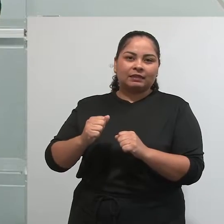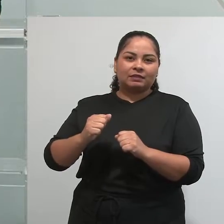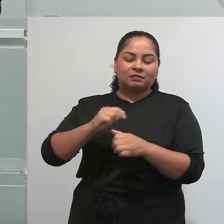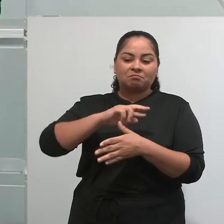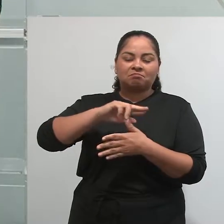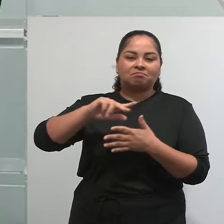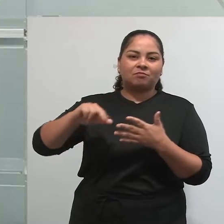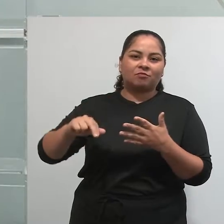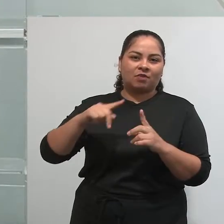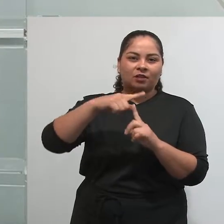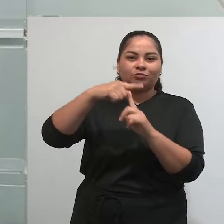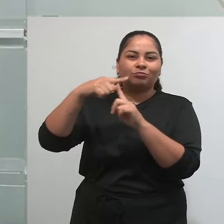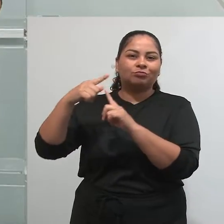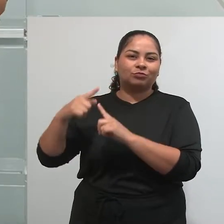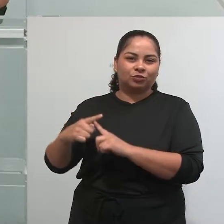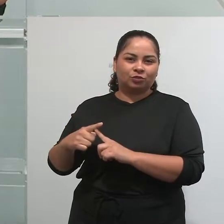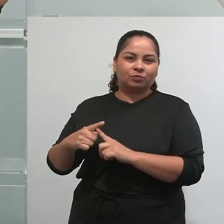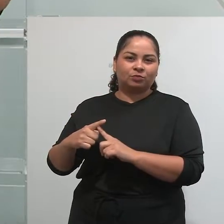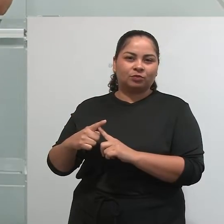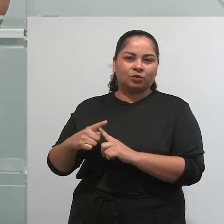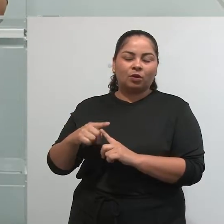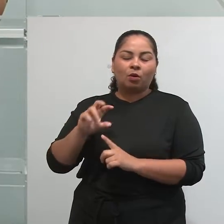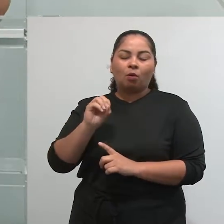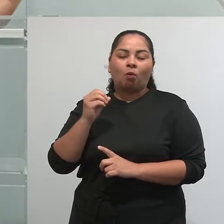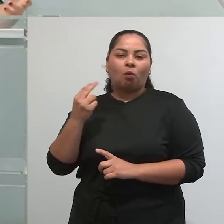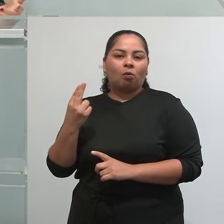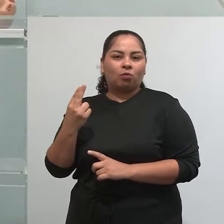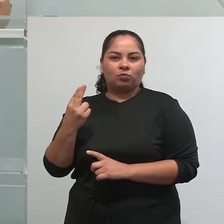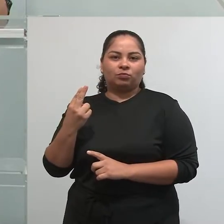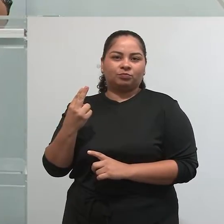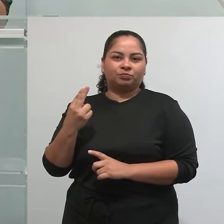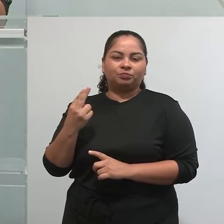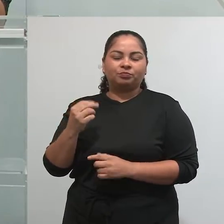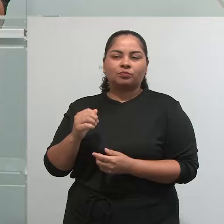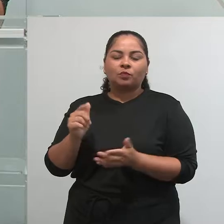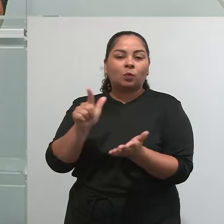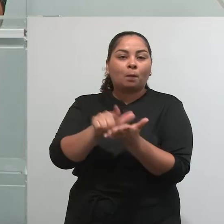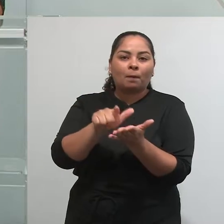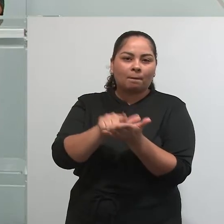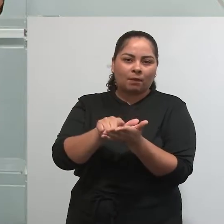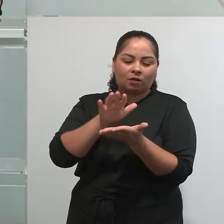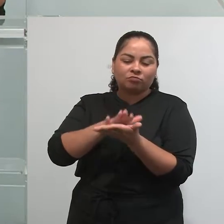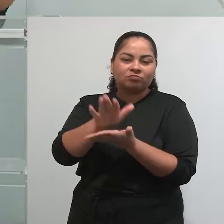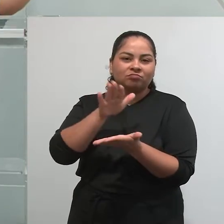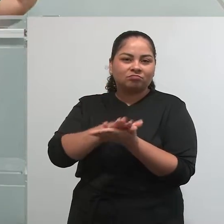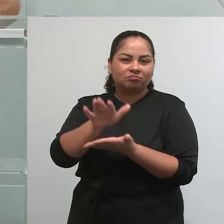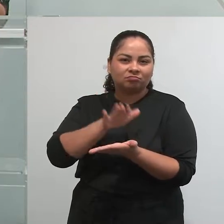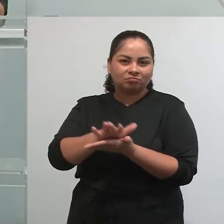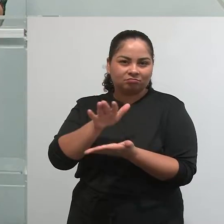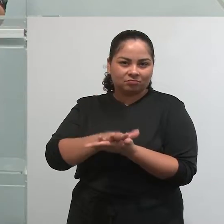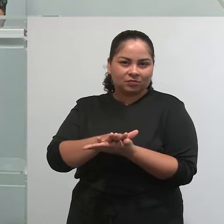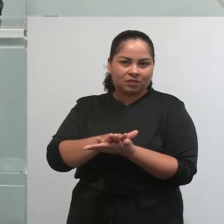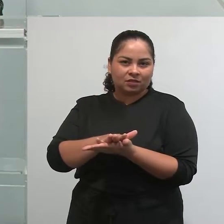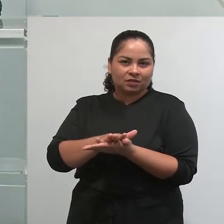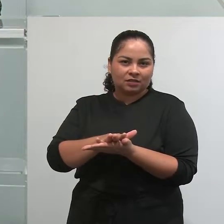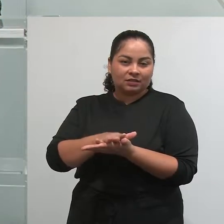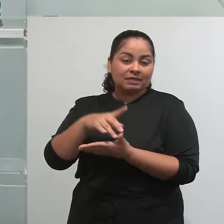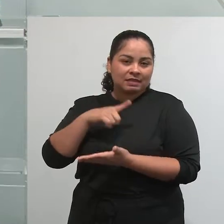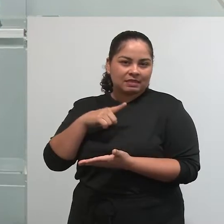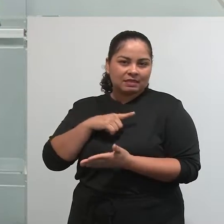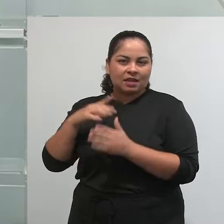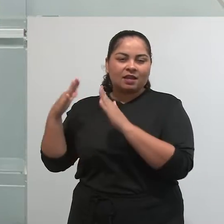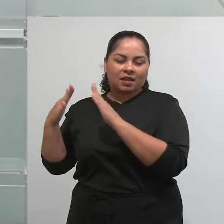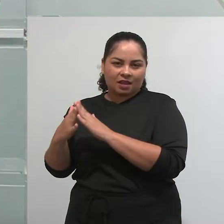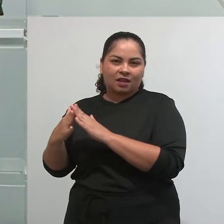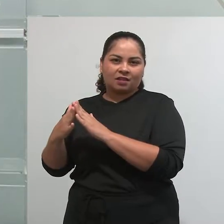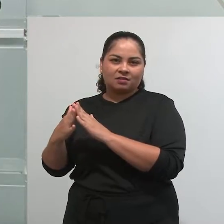uma folha? Você tem como conversar, levar uma caixa de som? Então, são recursos que você já tem, que você